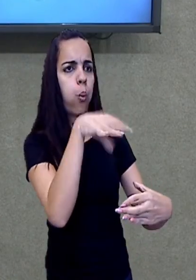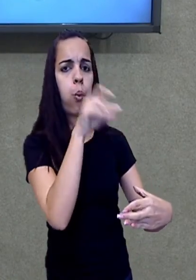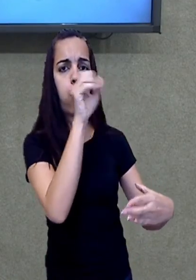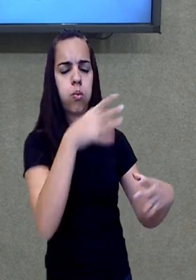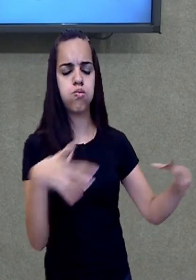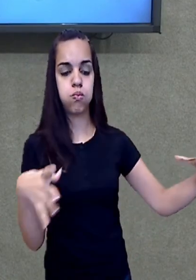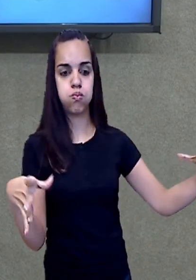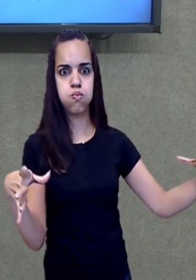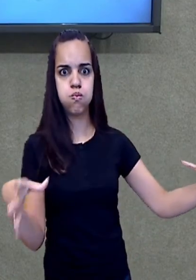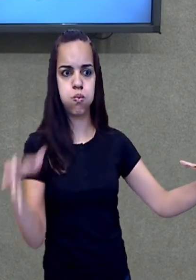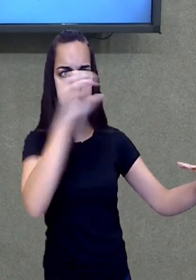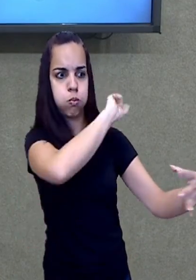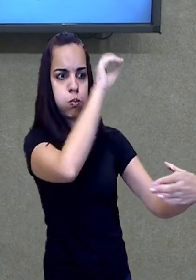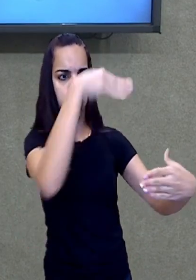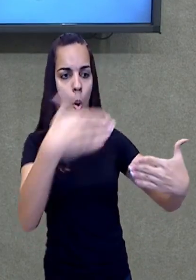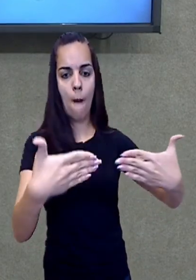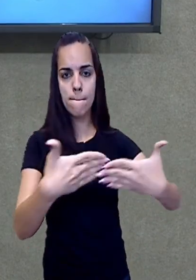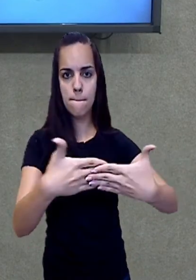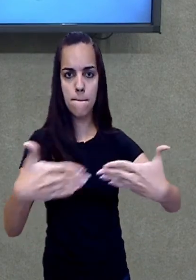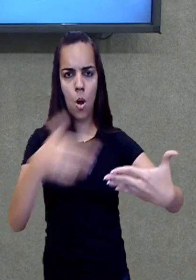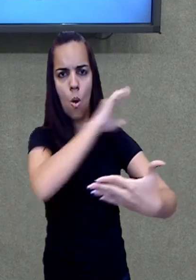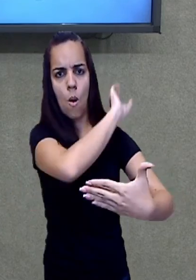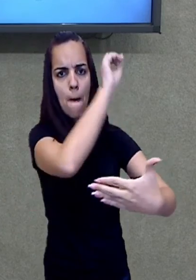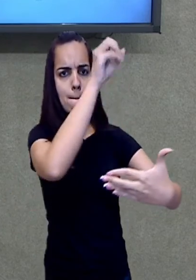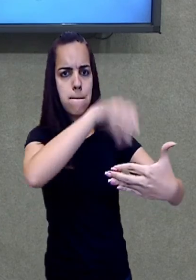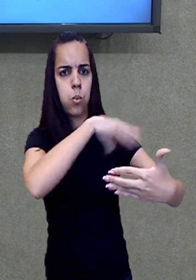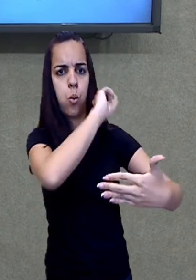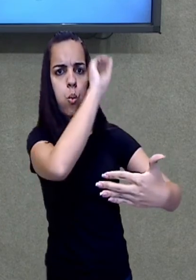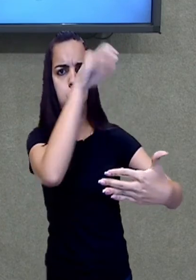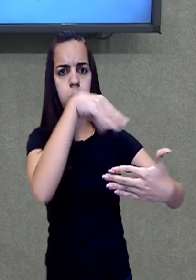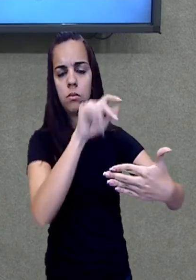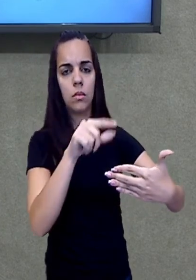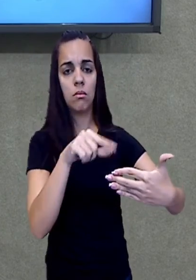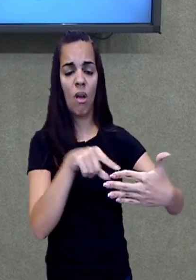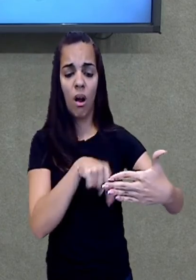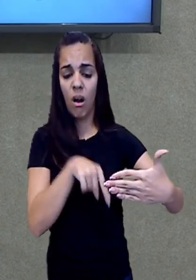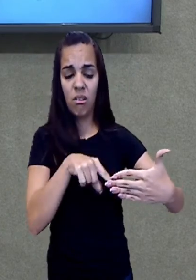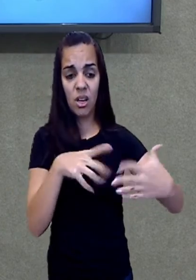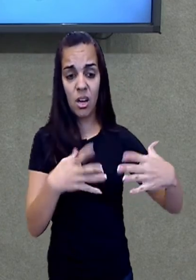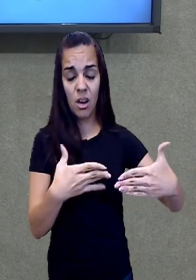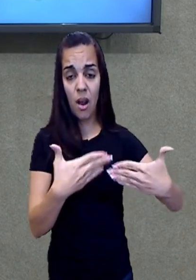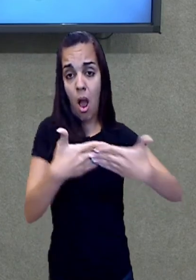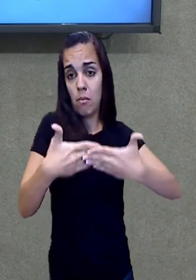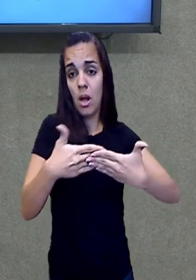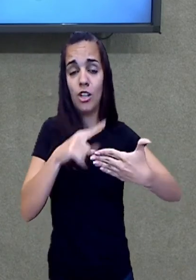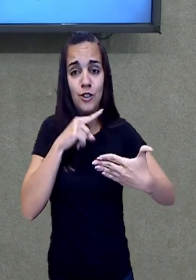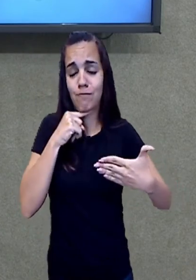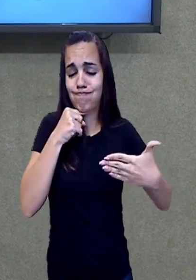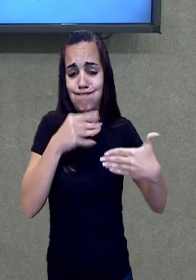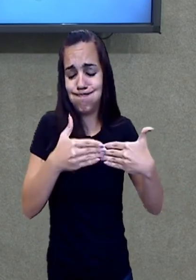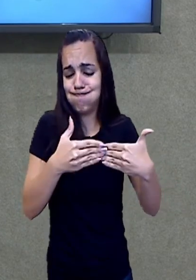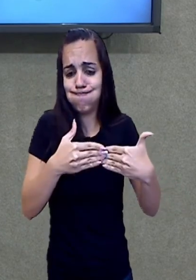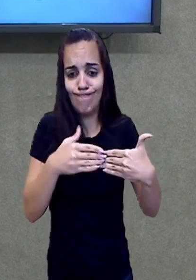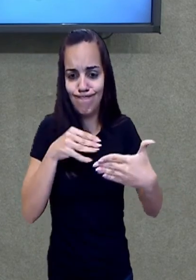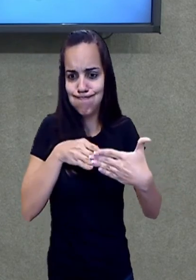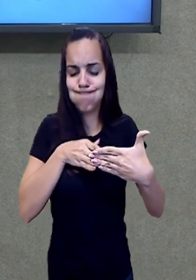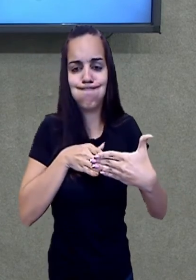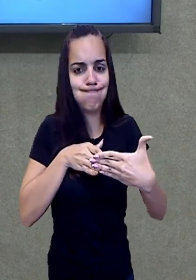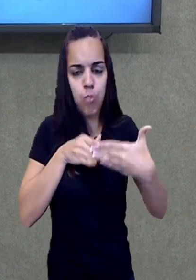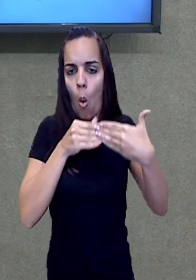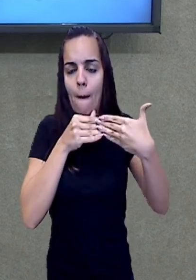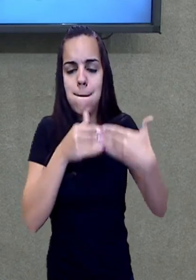depositando esse rejeito em outro lugar, e esse rejeito uma hora não aguentou. A própria natureza responde, ele estourou